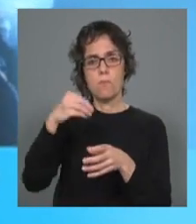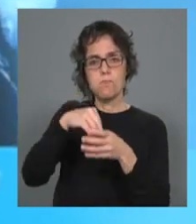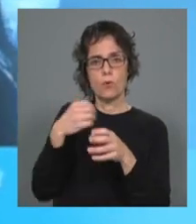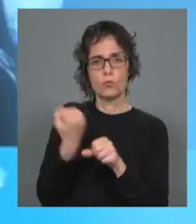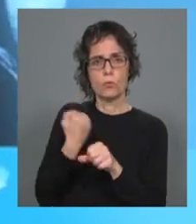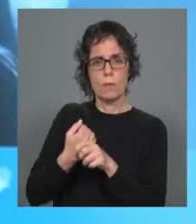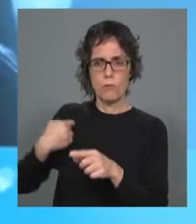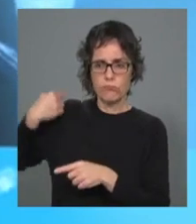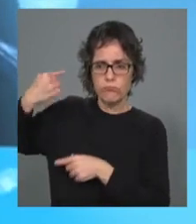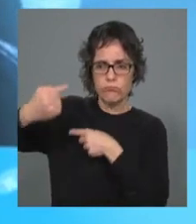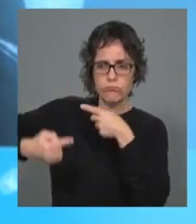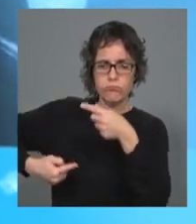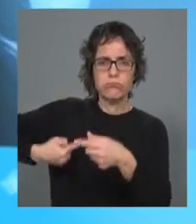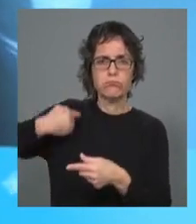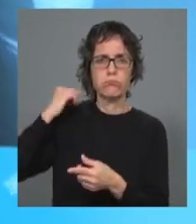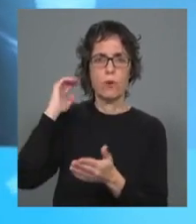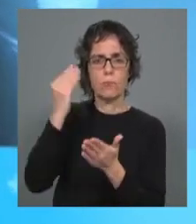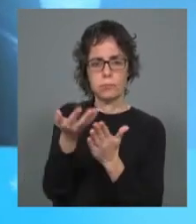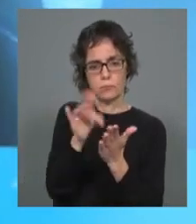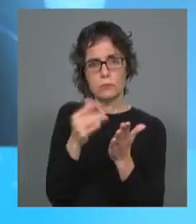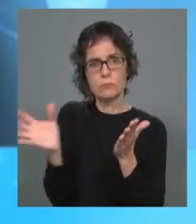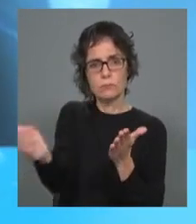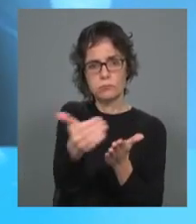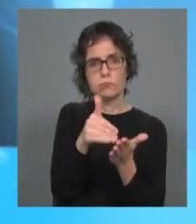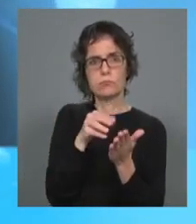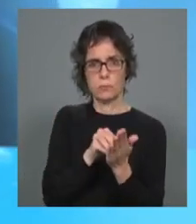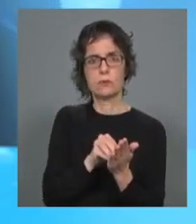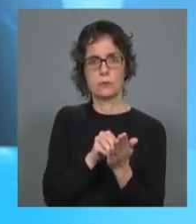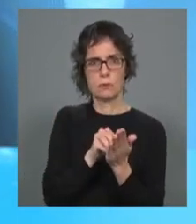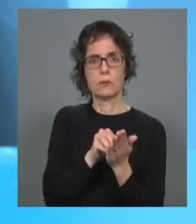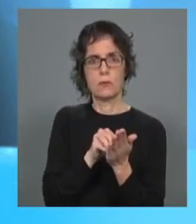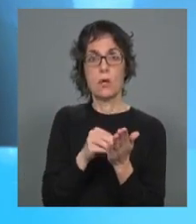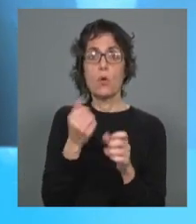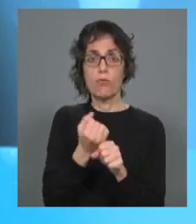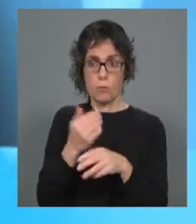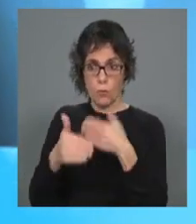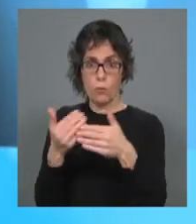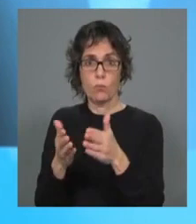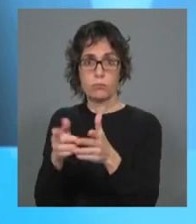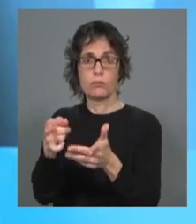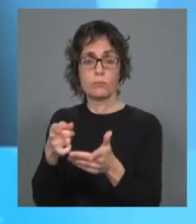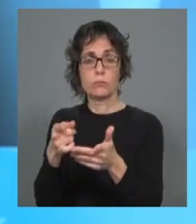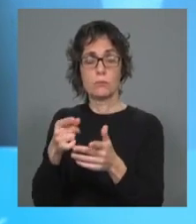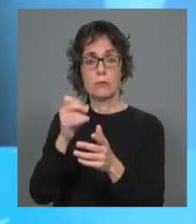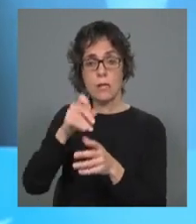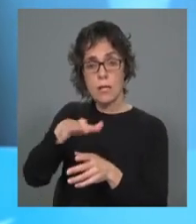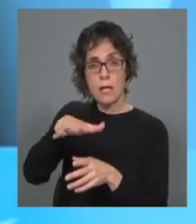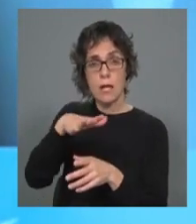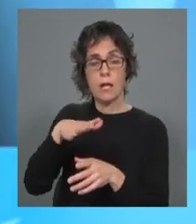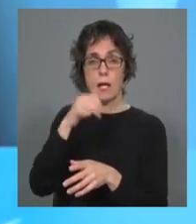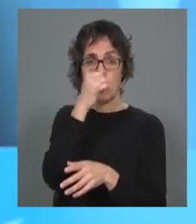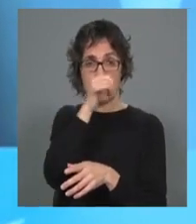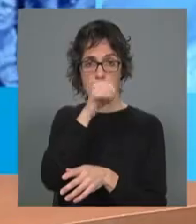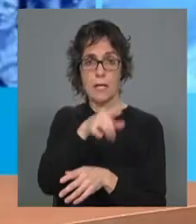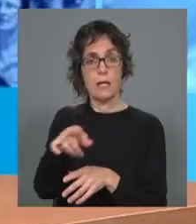vasto que foi sendo desenvolvido e continua a ser desenvolvido na Diocese de Santarém, nomeadamente na sua catedral, no seu